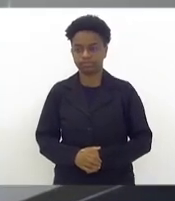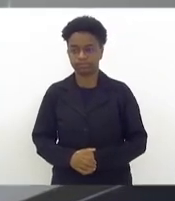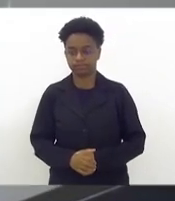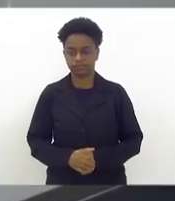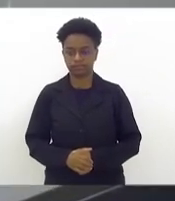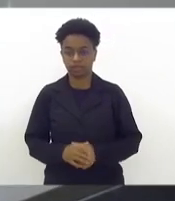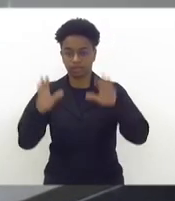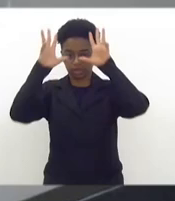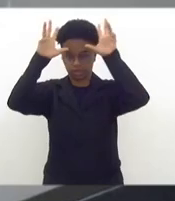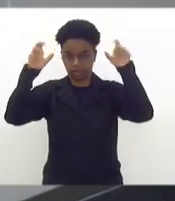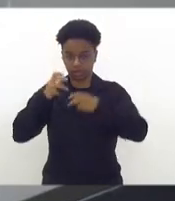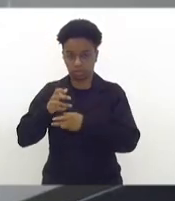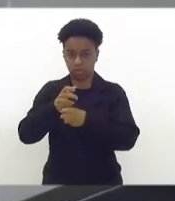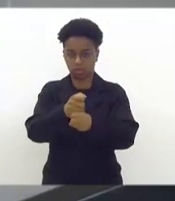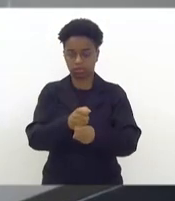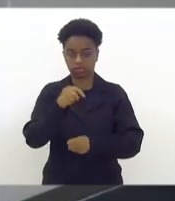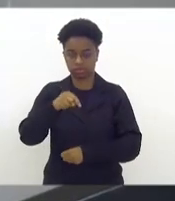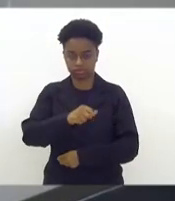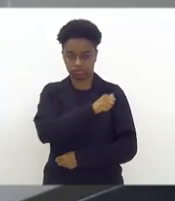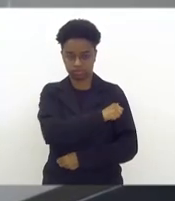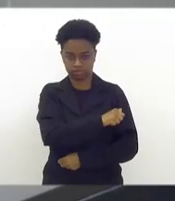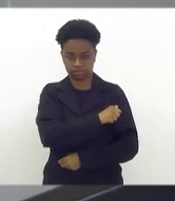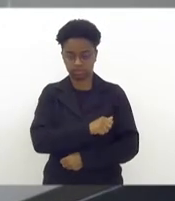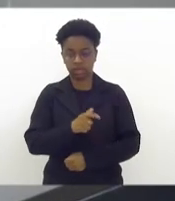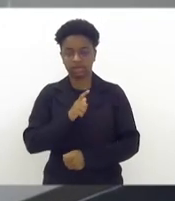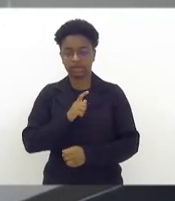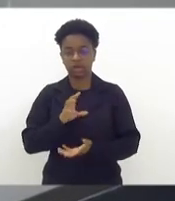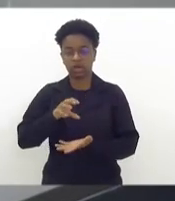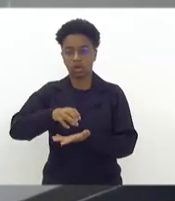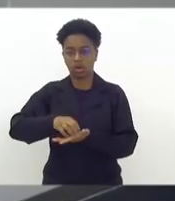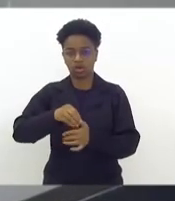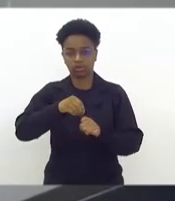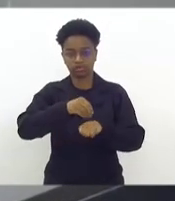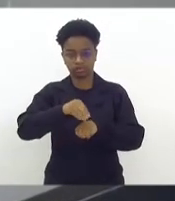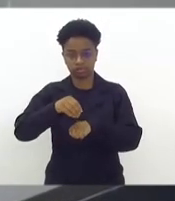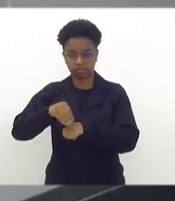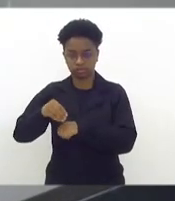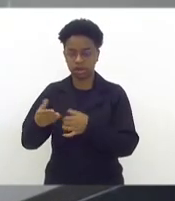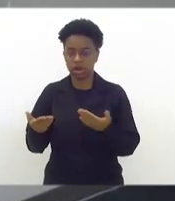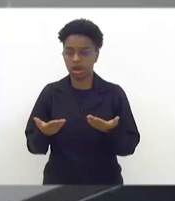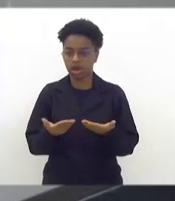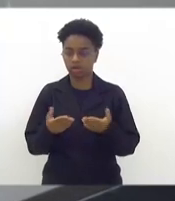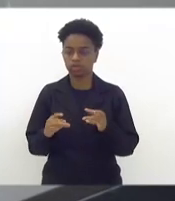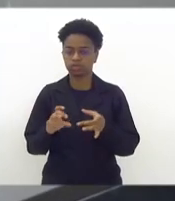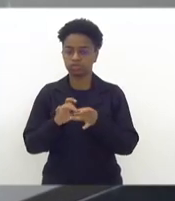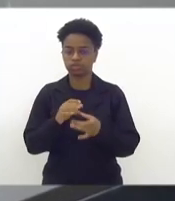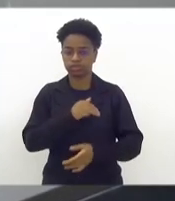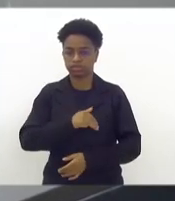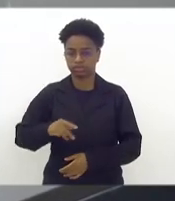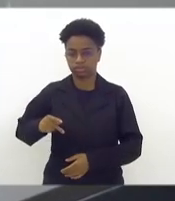do Tribunal de Contas do Estado. A gente tem ali o órgão instrutivo, que hoje tem feito, às vezes, do Ministério Público de